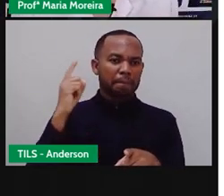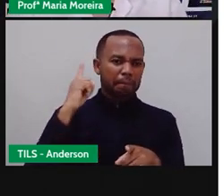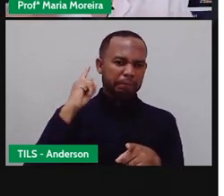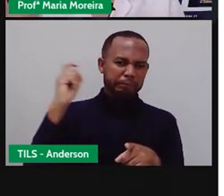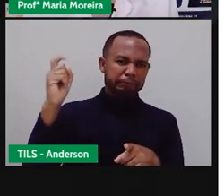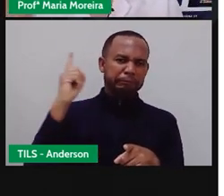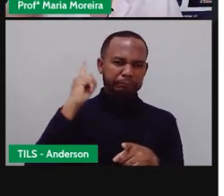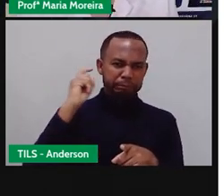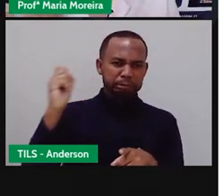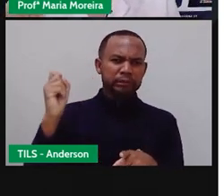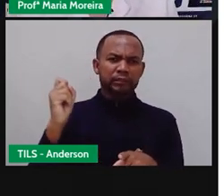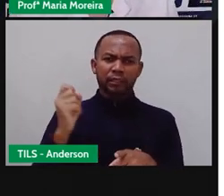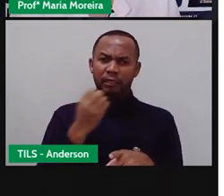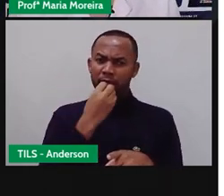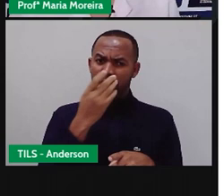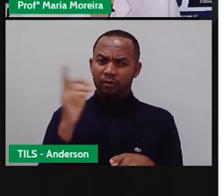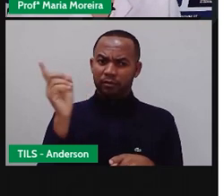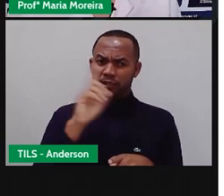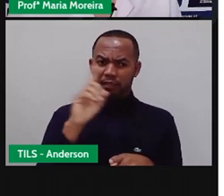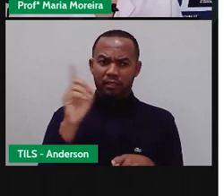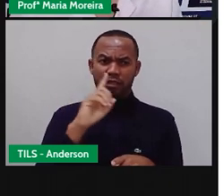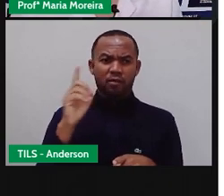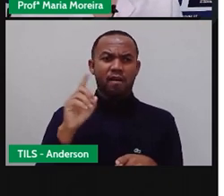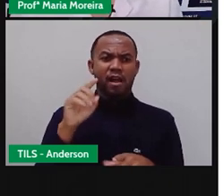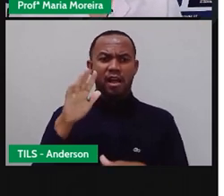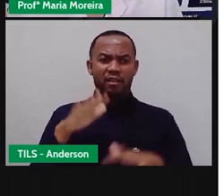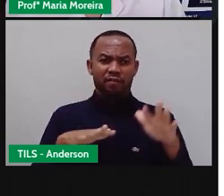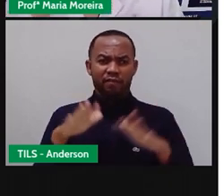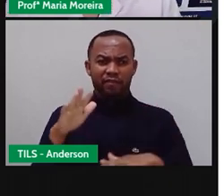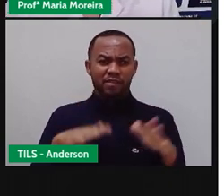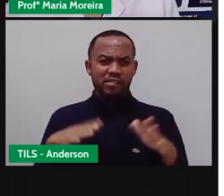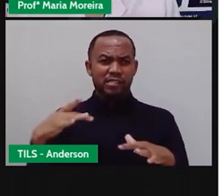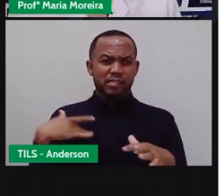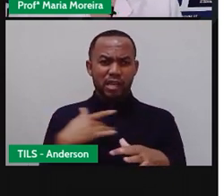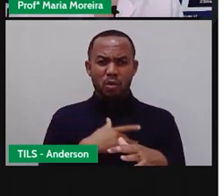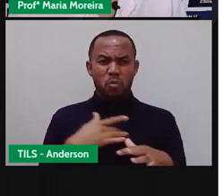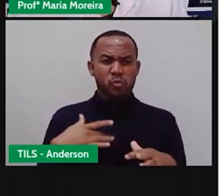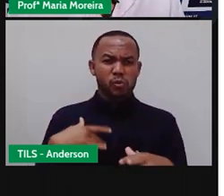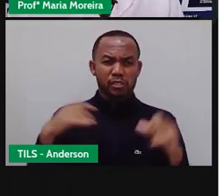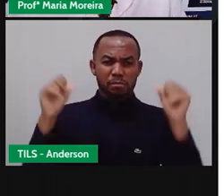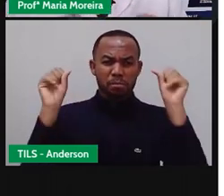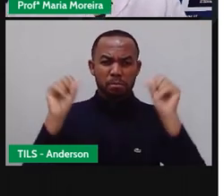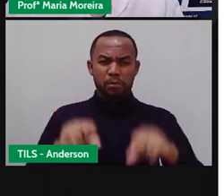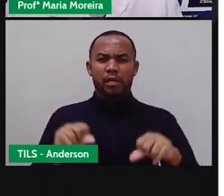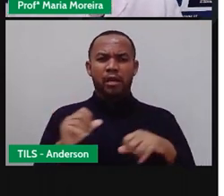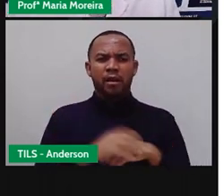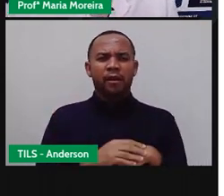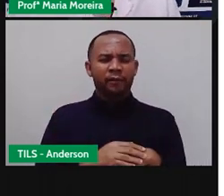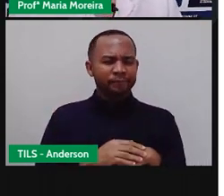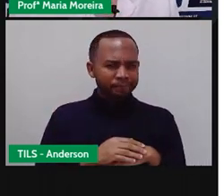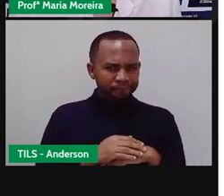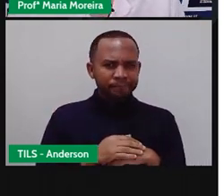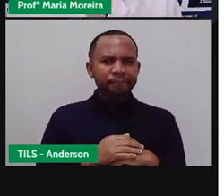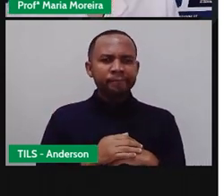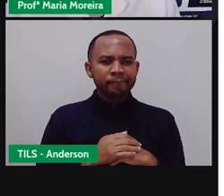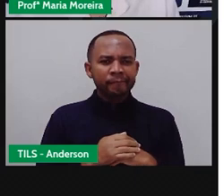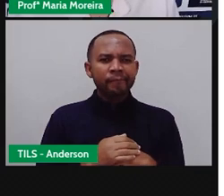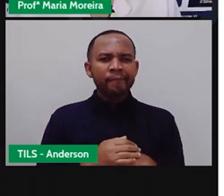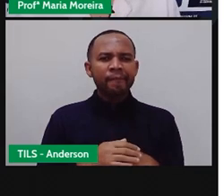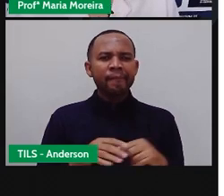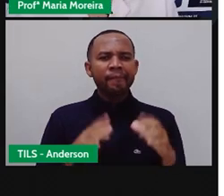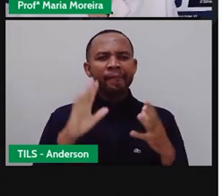ondas aí de transmissão de rádio TV e internet também tem um quer pessoas que estudam a influência dela em